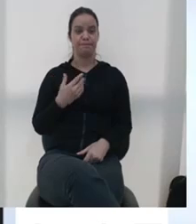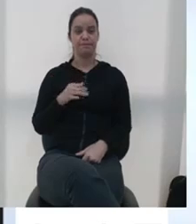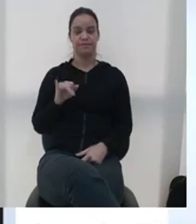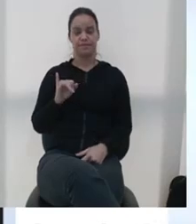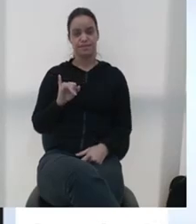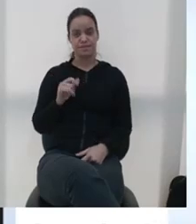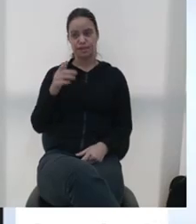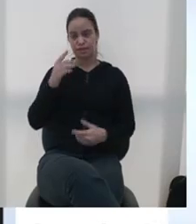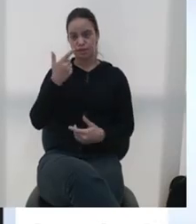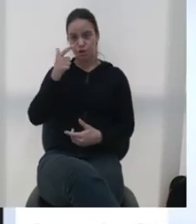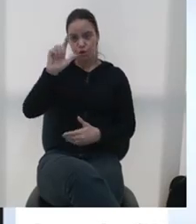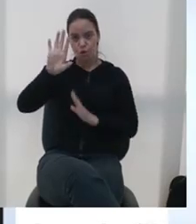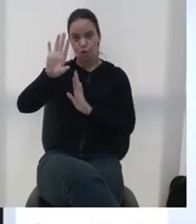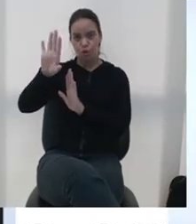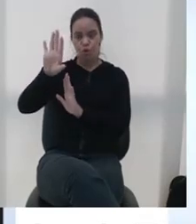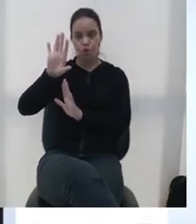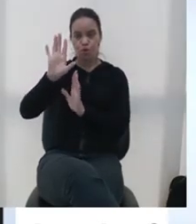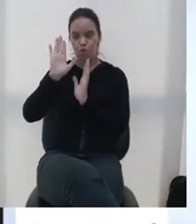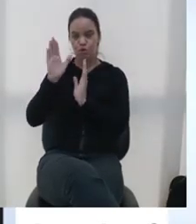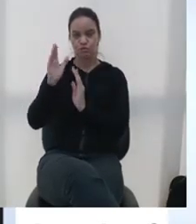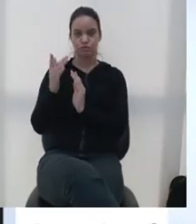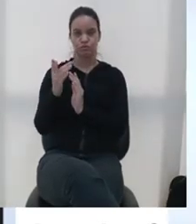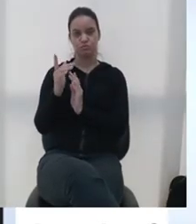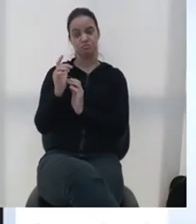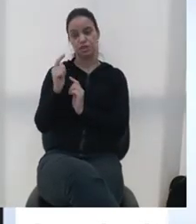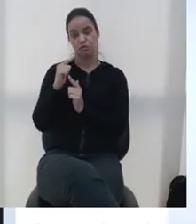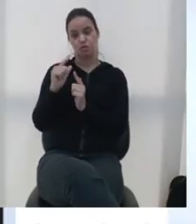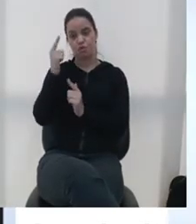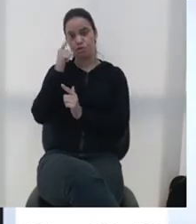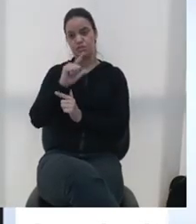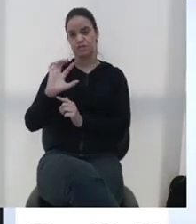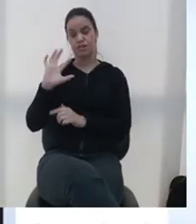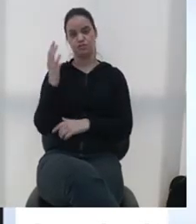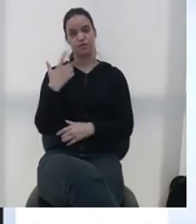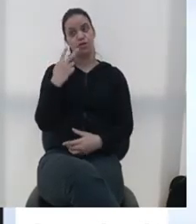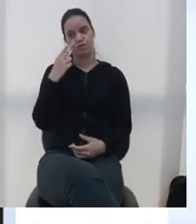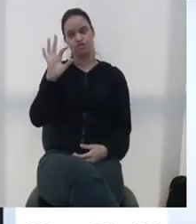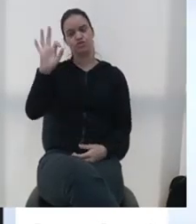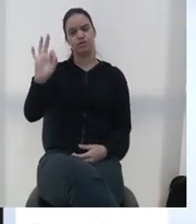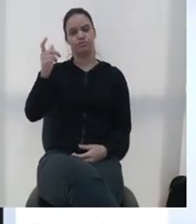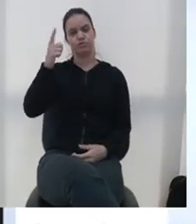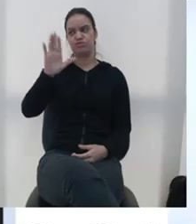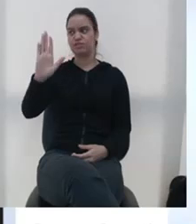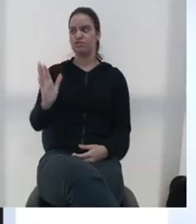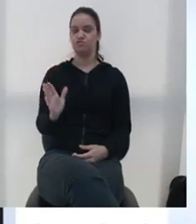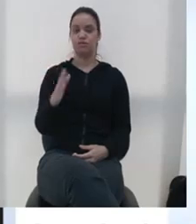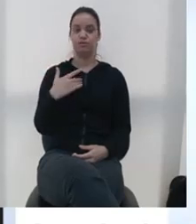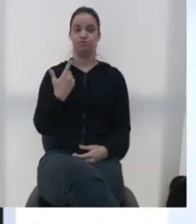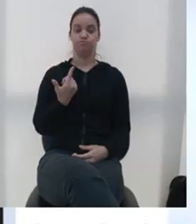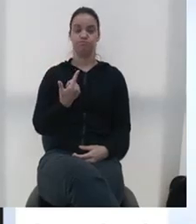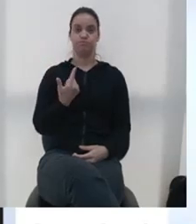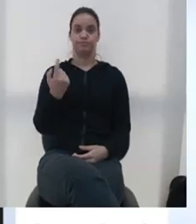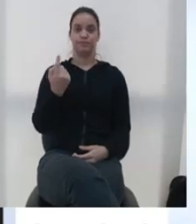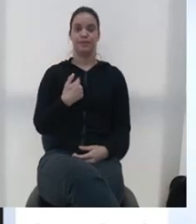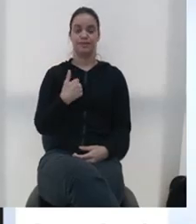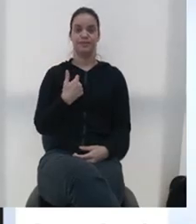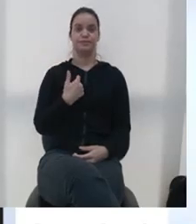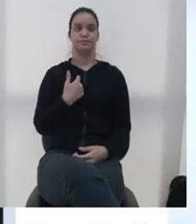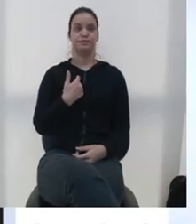outro órgão tivesse condições de resolver, creio eu que teria resolvido. Então, se todos eles falam que a